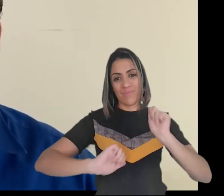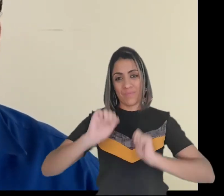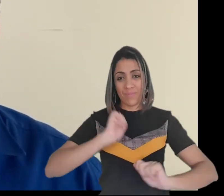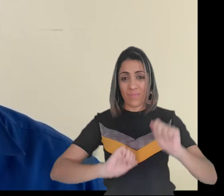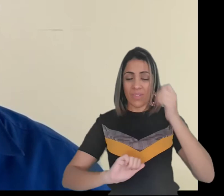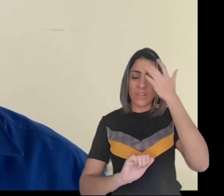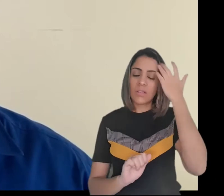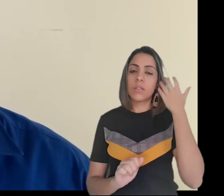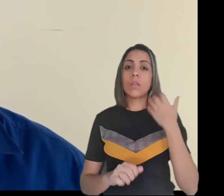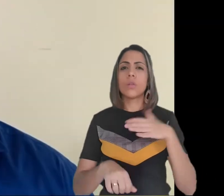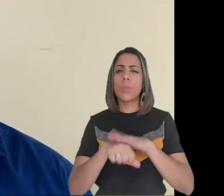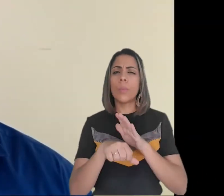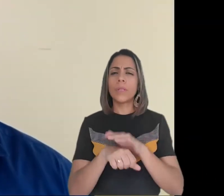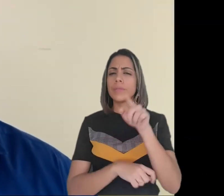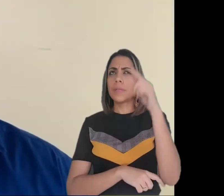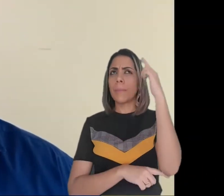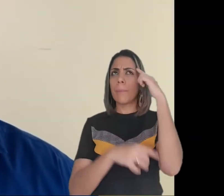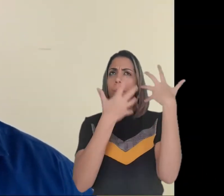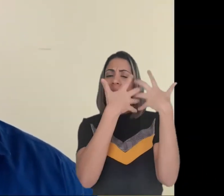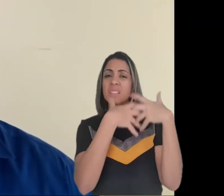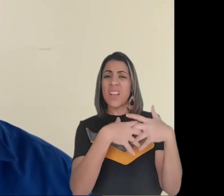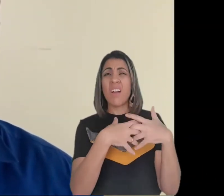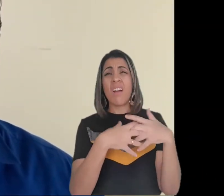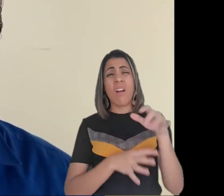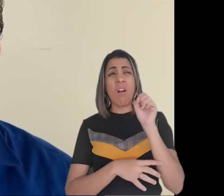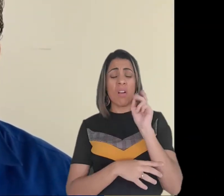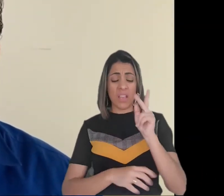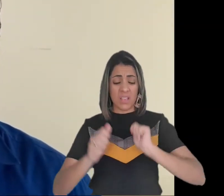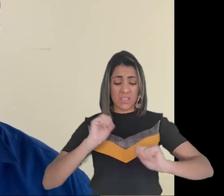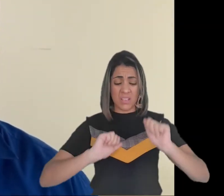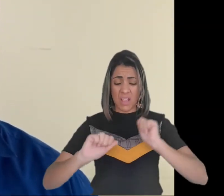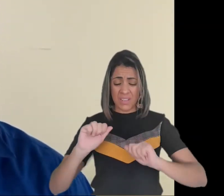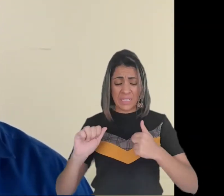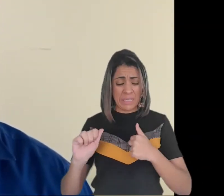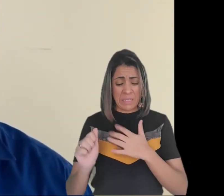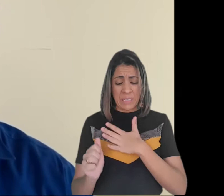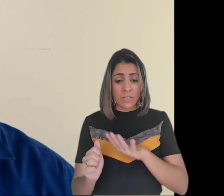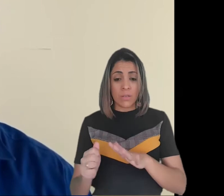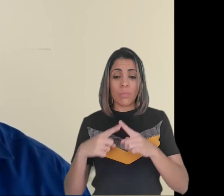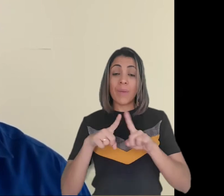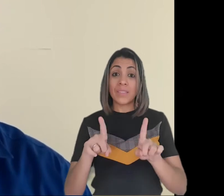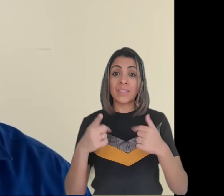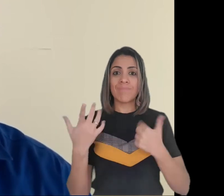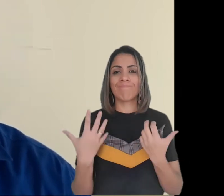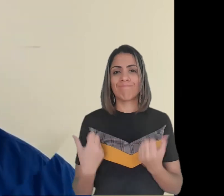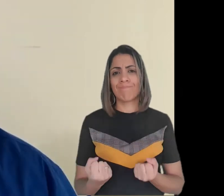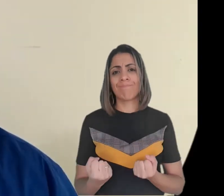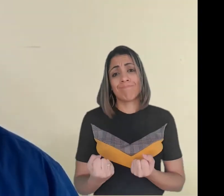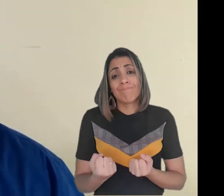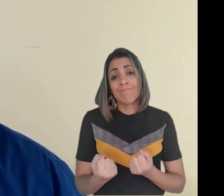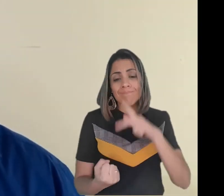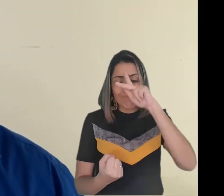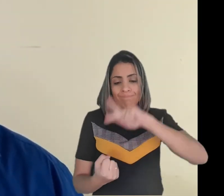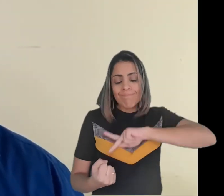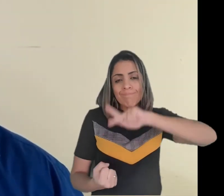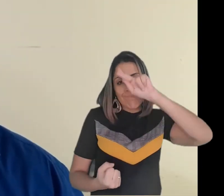somos capazes de pensar: ok, posso até não gostar de você, mas te aceito como parte de mim mesmo.